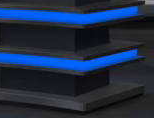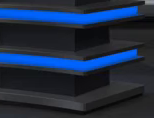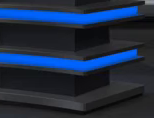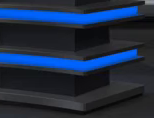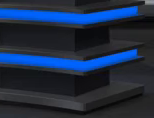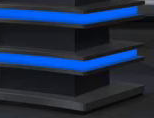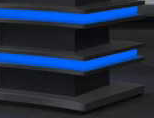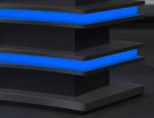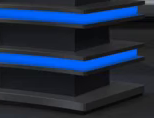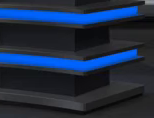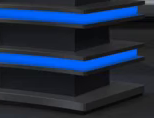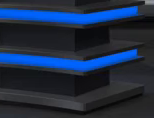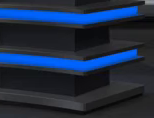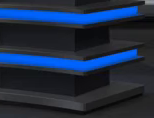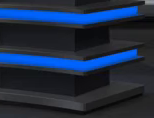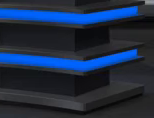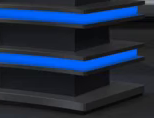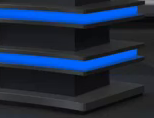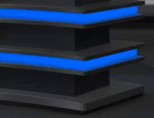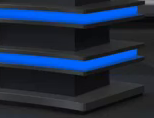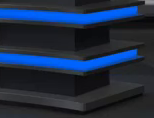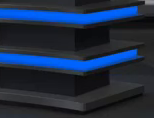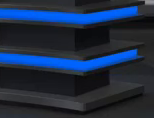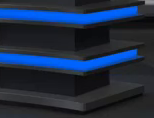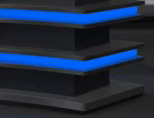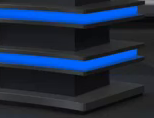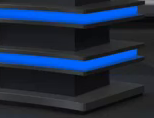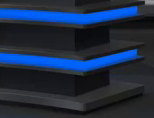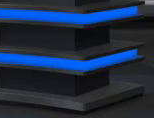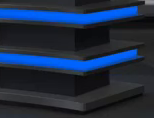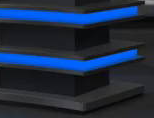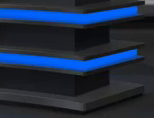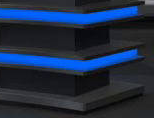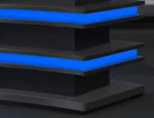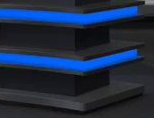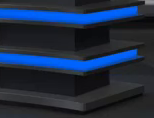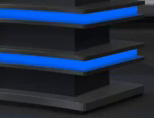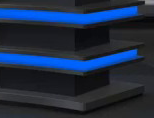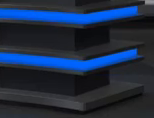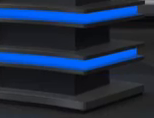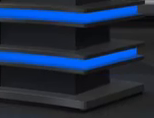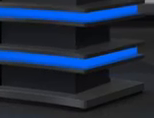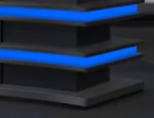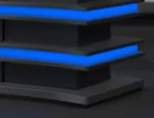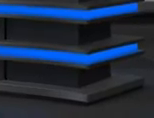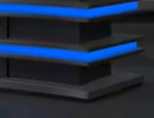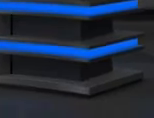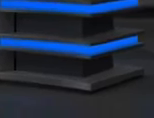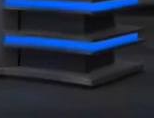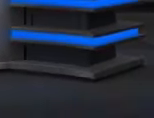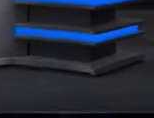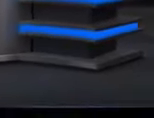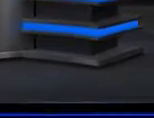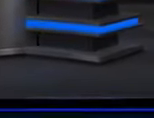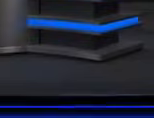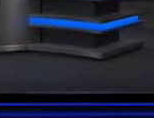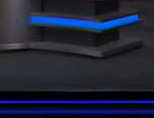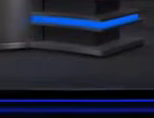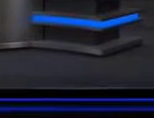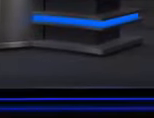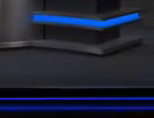tá? Vou mandar muito Muito coração para a amor aí, Stephanie, muita muito. curtida. Muita curtida, muito coração para Santa Fé com essa